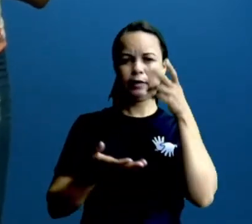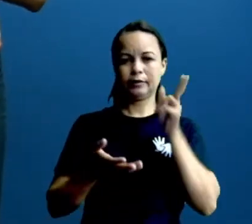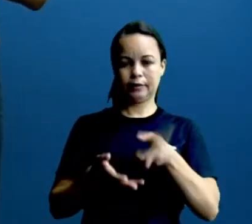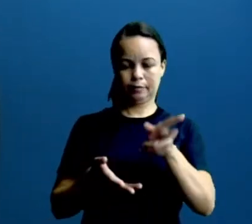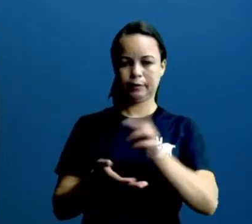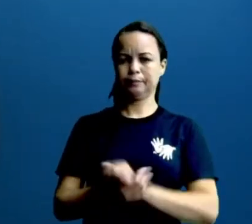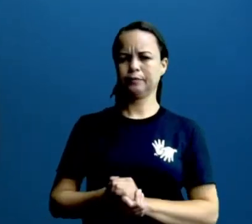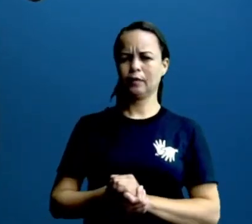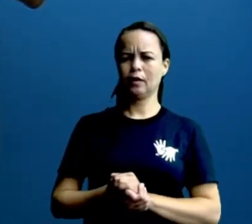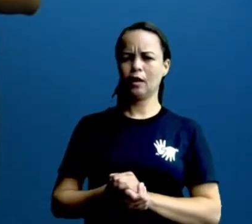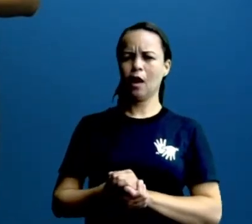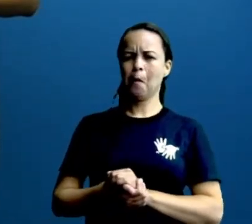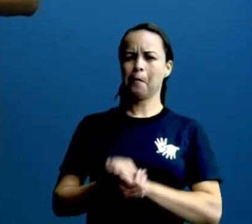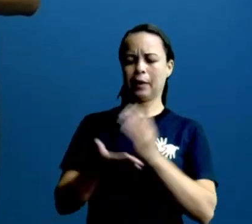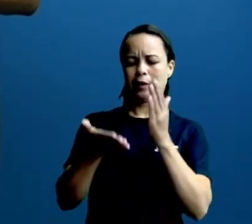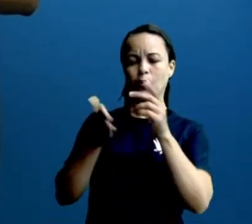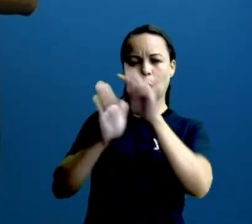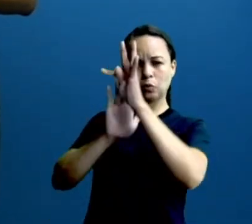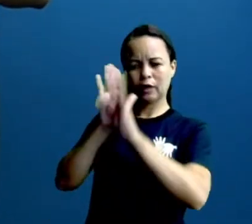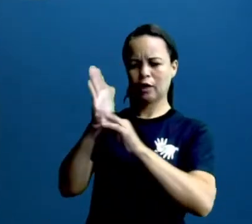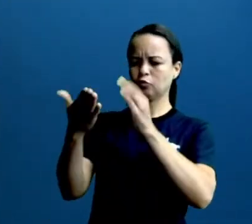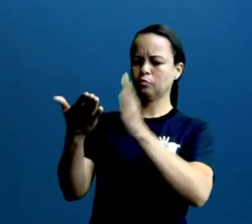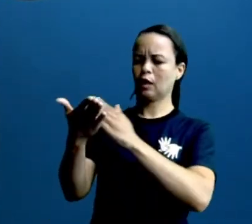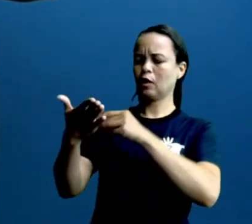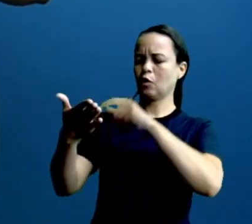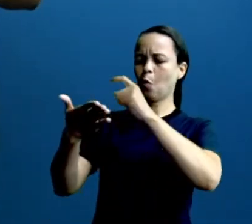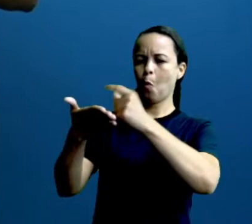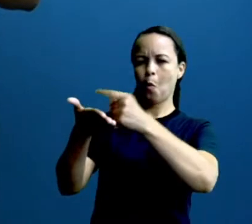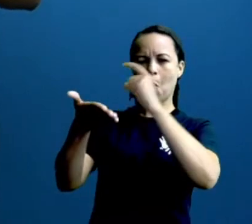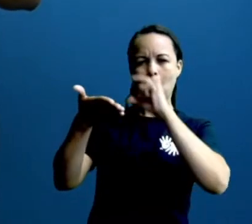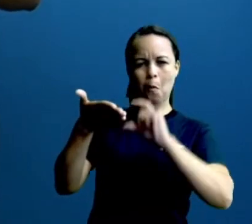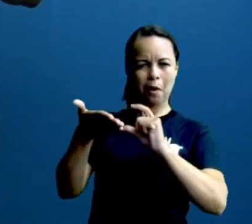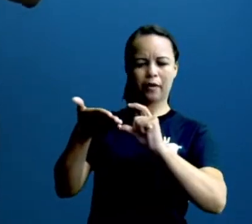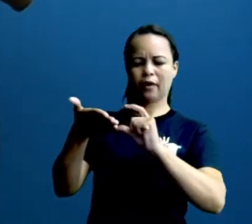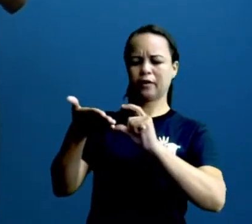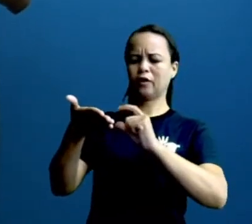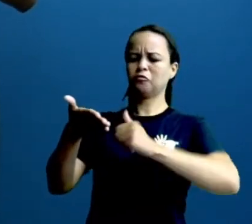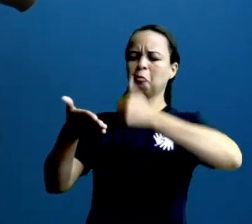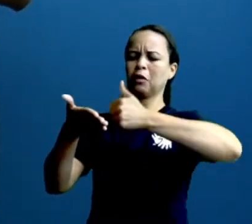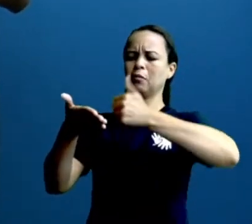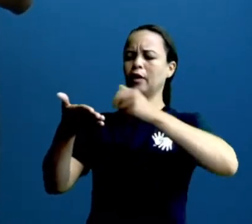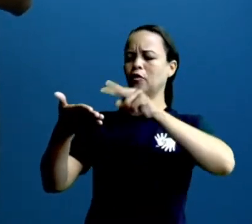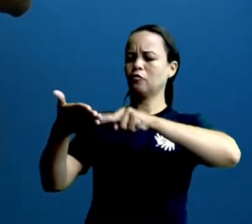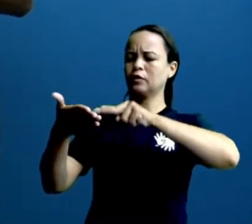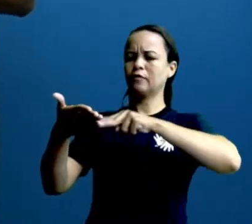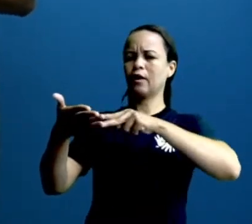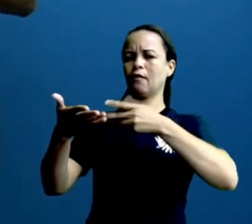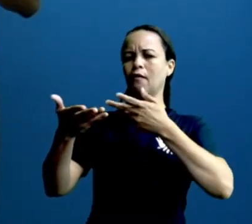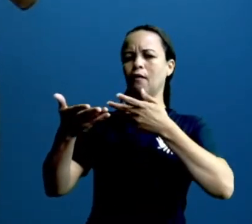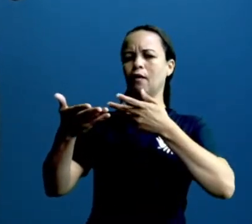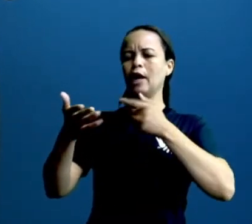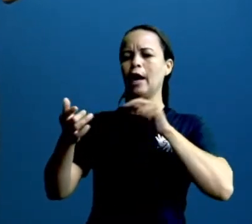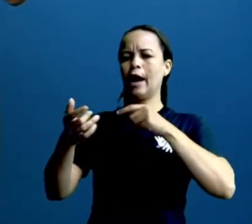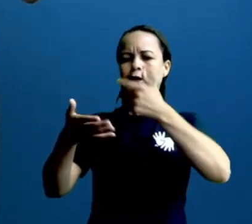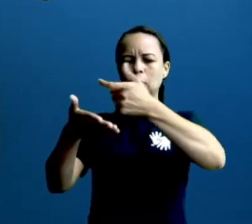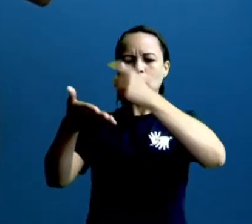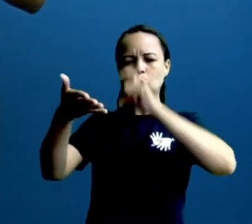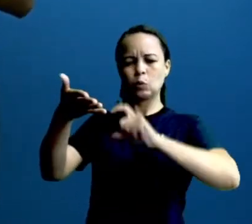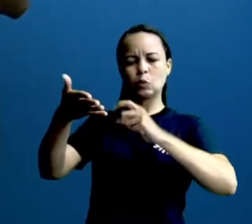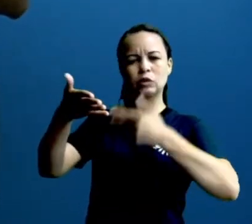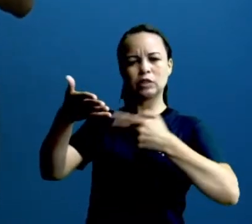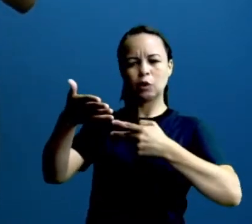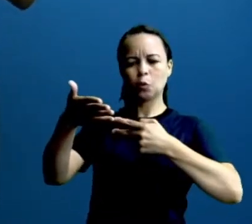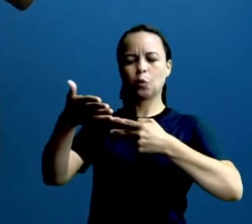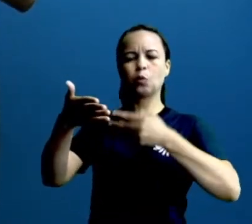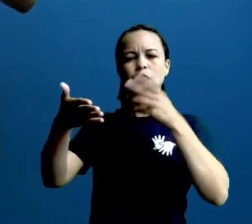texto, quando você lê o primeiro parágrafo, que você chegou no segundo, você vai começar a analisar que um